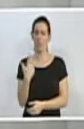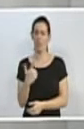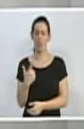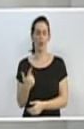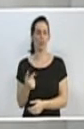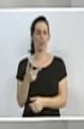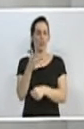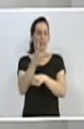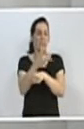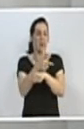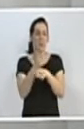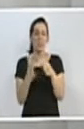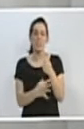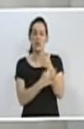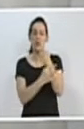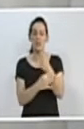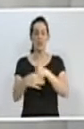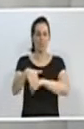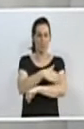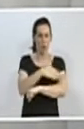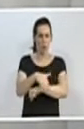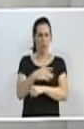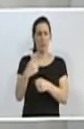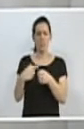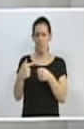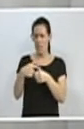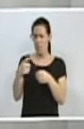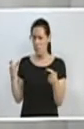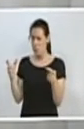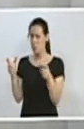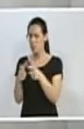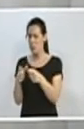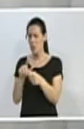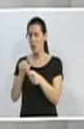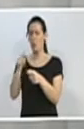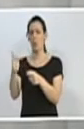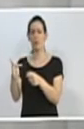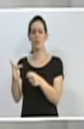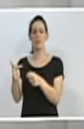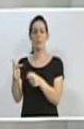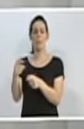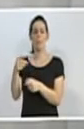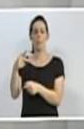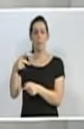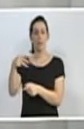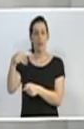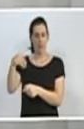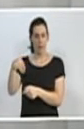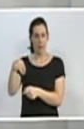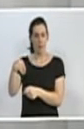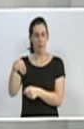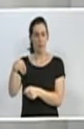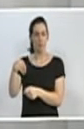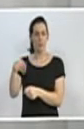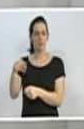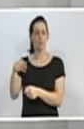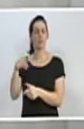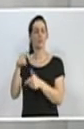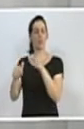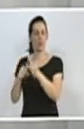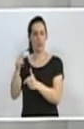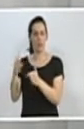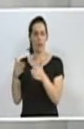de segurança nas ruas. Em Trobudo Central, também no Vale do Itajaí, a PM funciona até